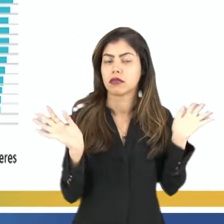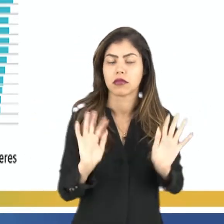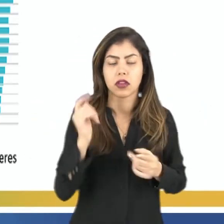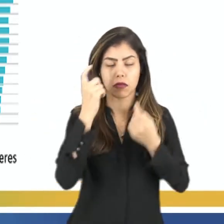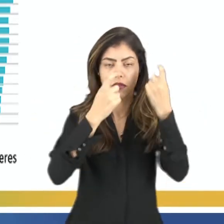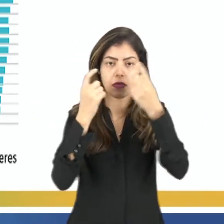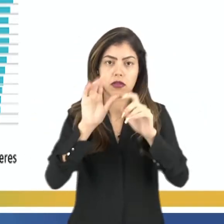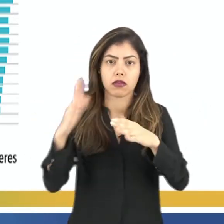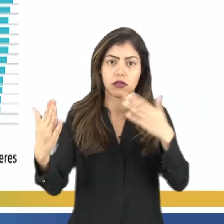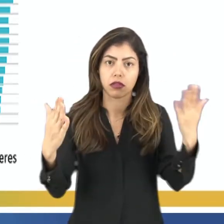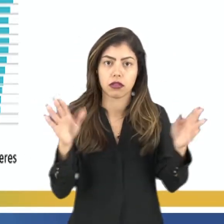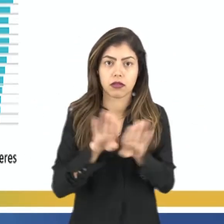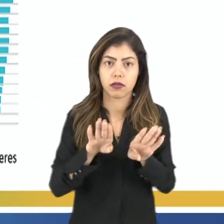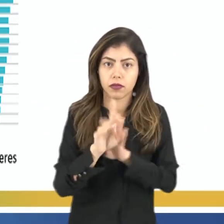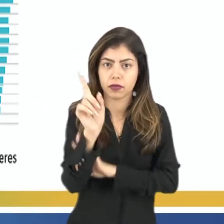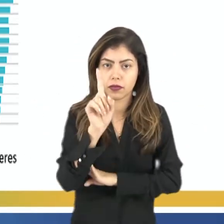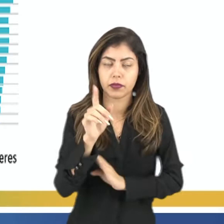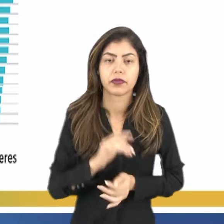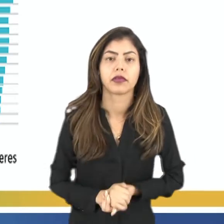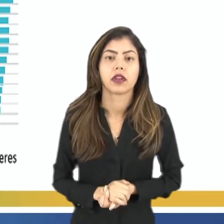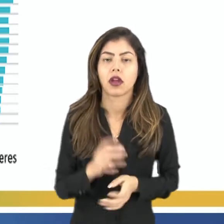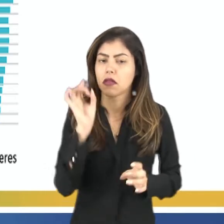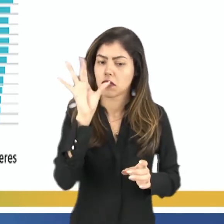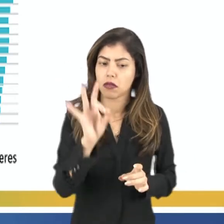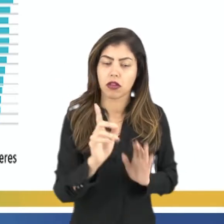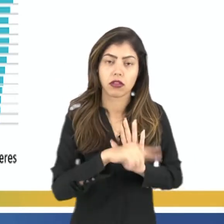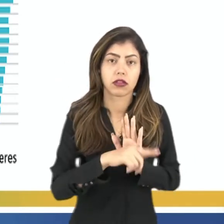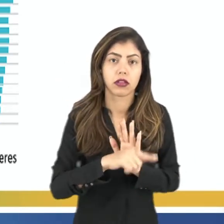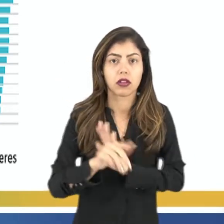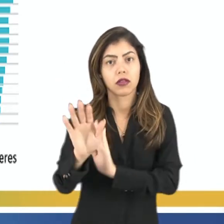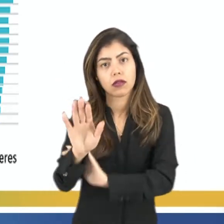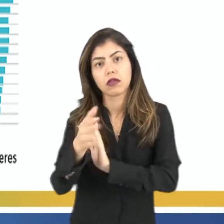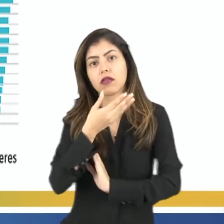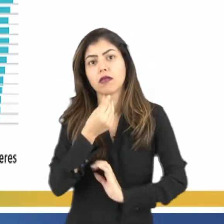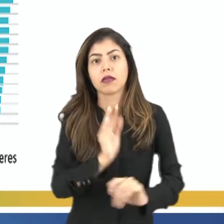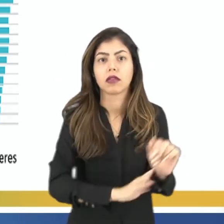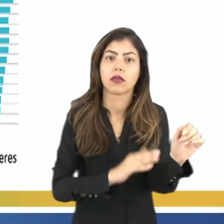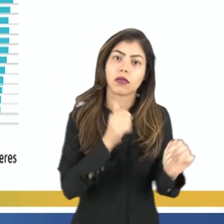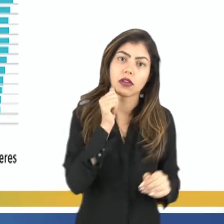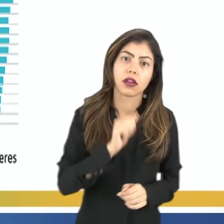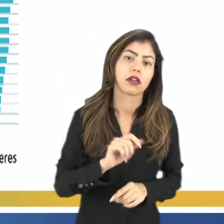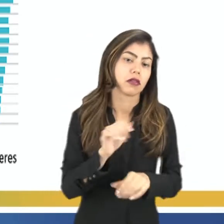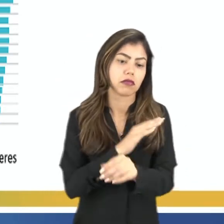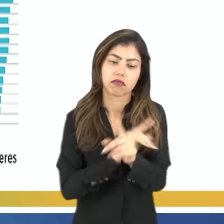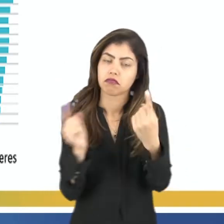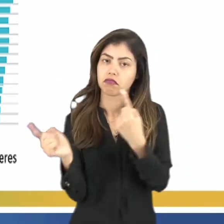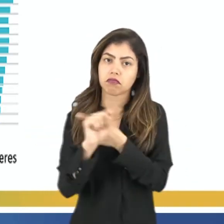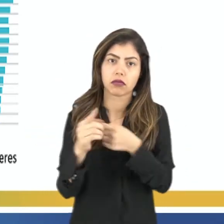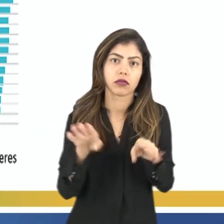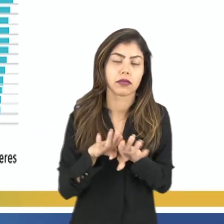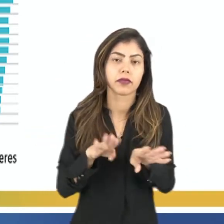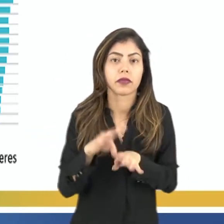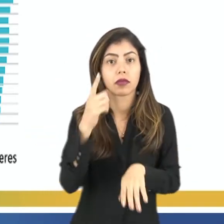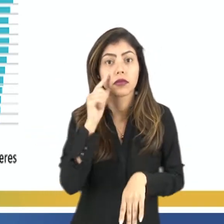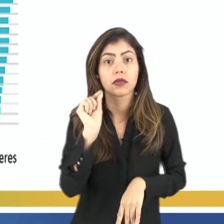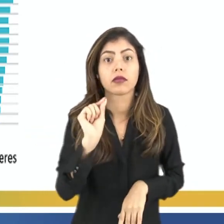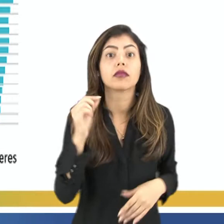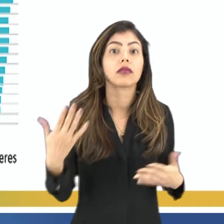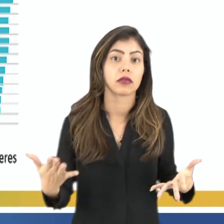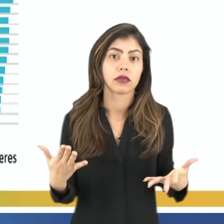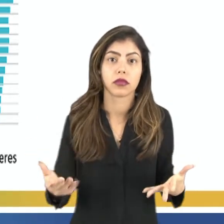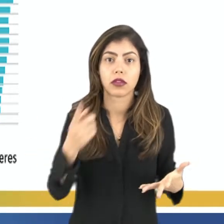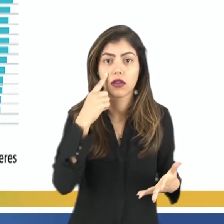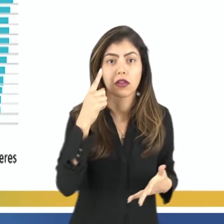vice-versa, não se preocupa com os lados. Você tem que saber que um lado é para cada gênero aí, né? E aí o que vai acontecer, tá? Você vai